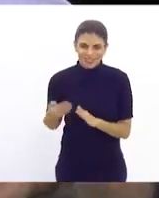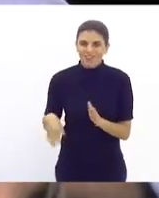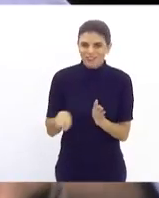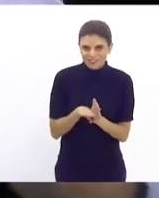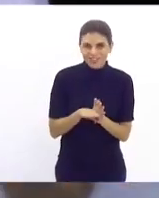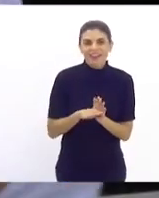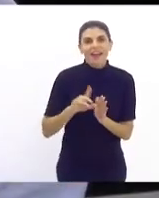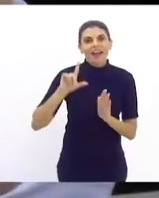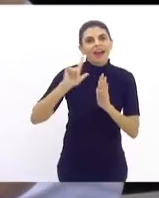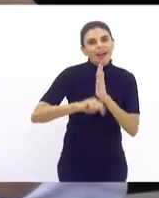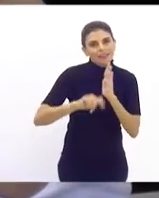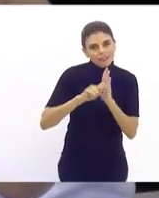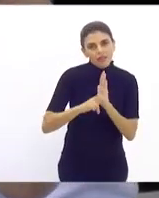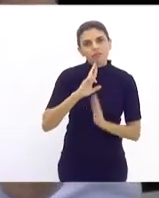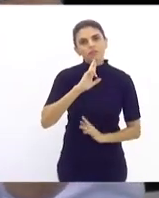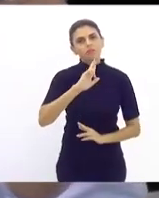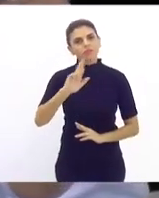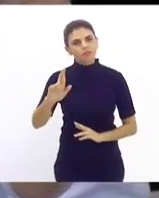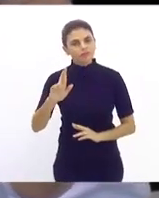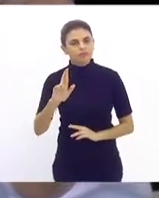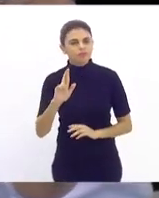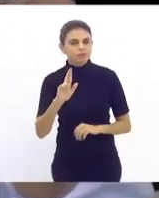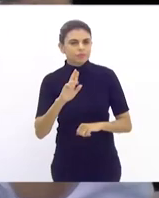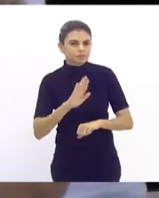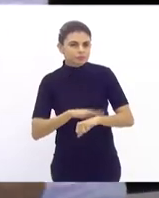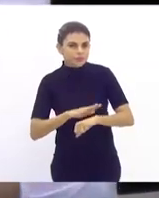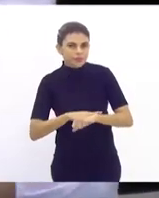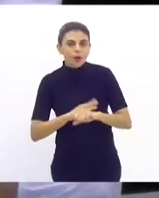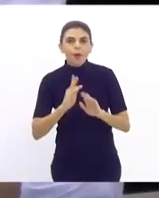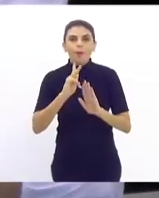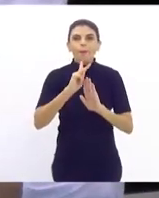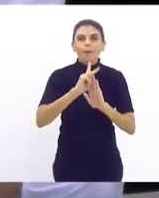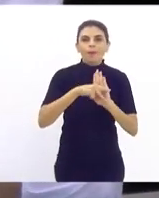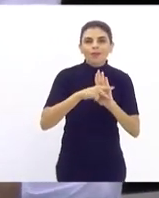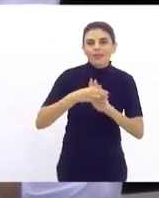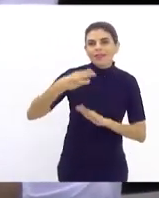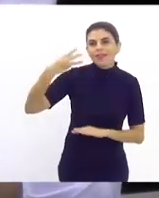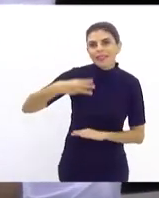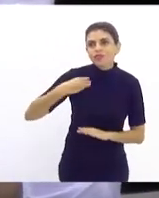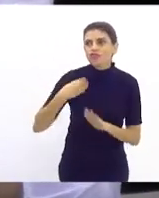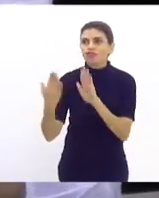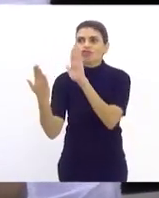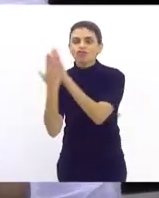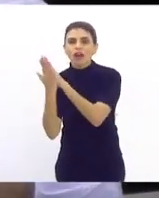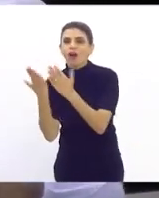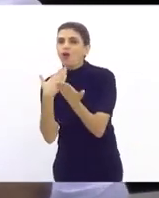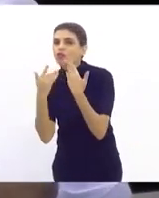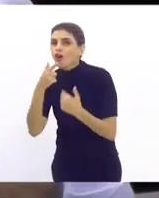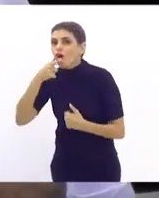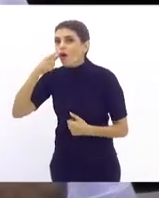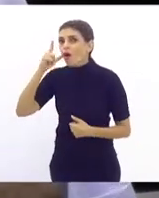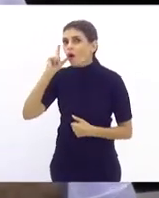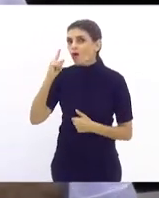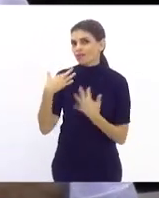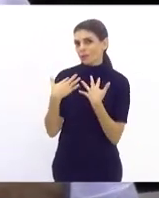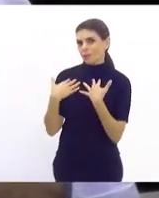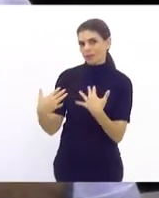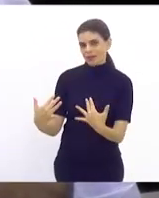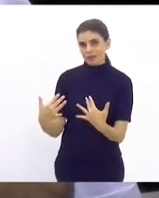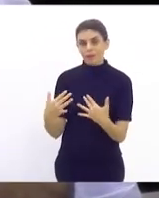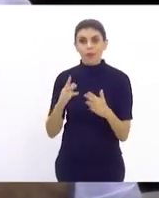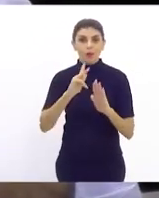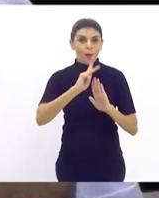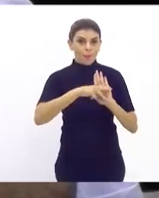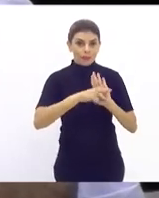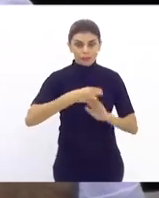Amorim, exatamente minutos depois do projeto terceiro que eu falei com Vossa Excelência ontem no plenário. O que acontece? O